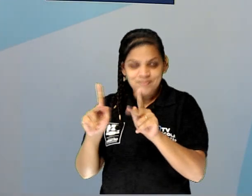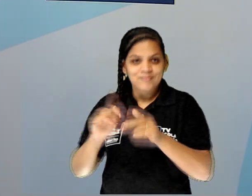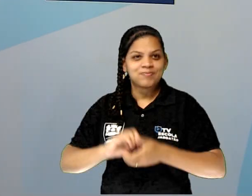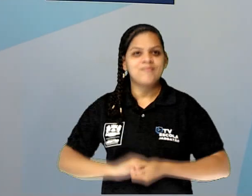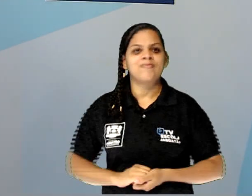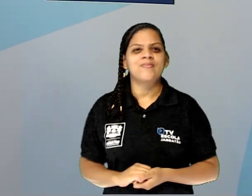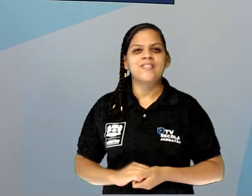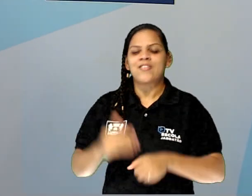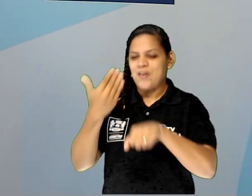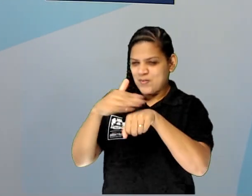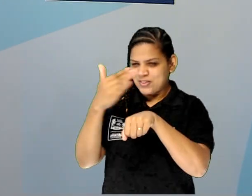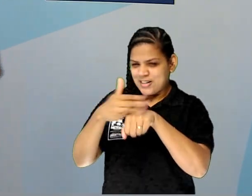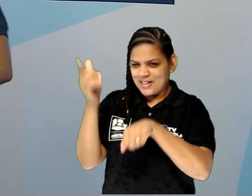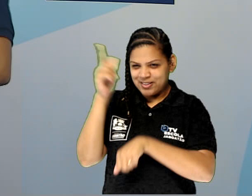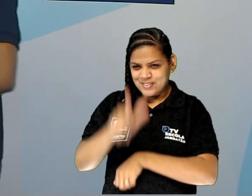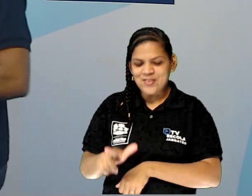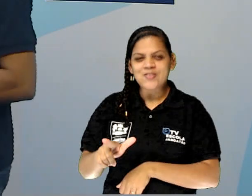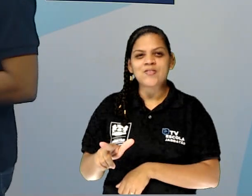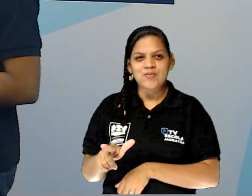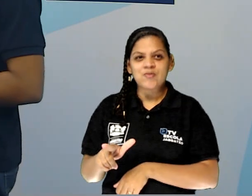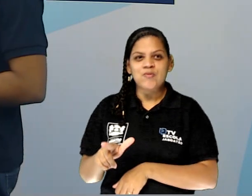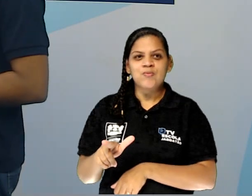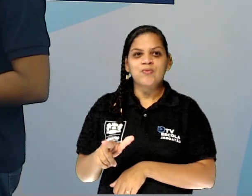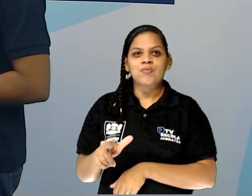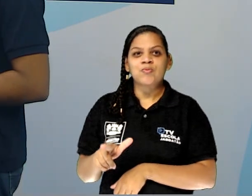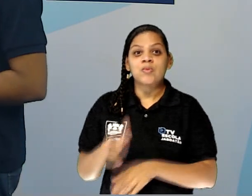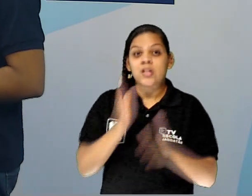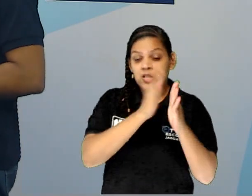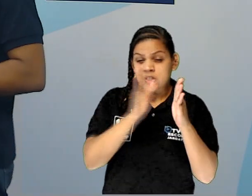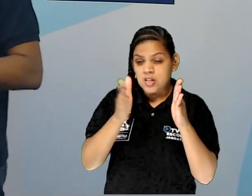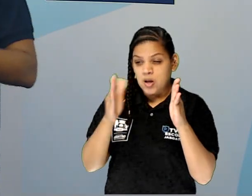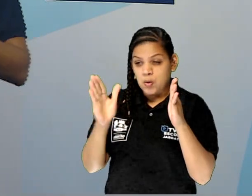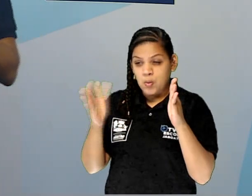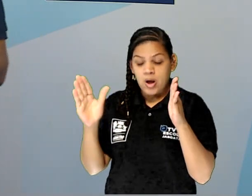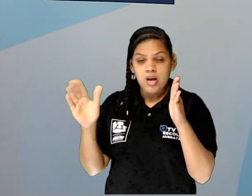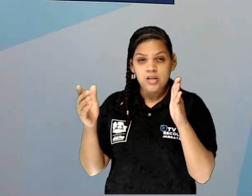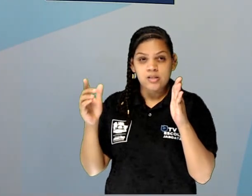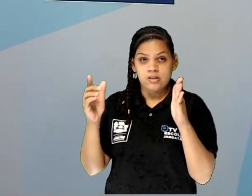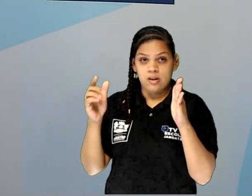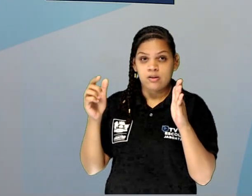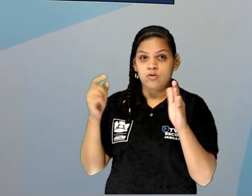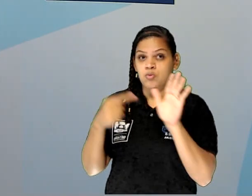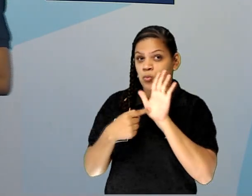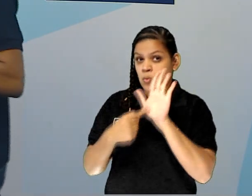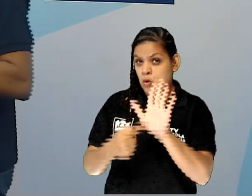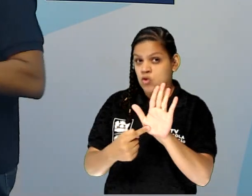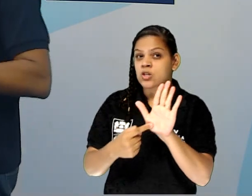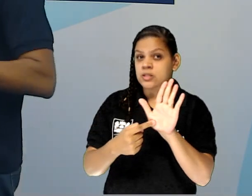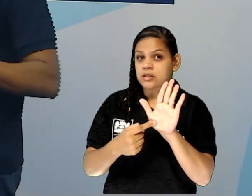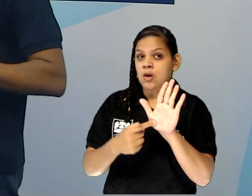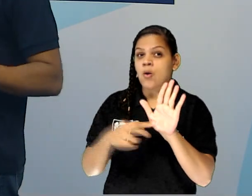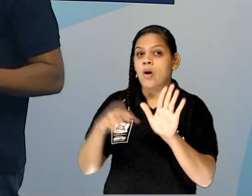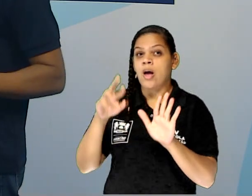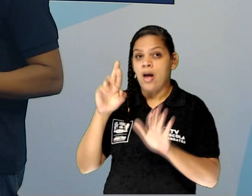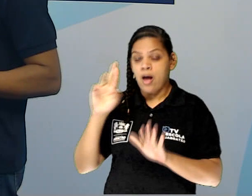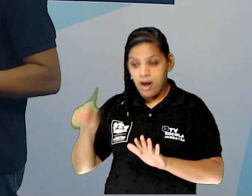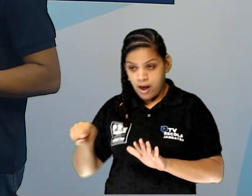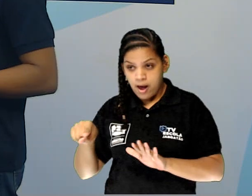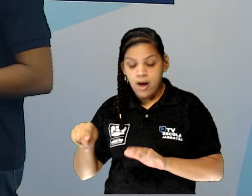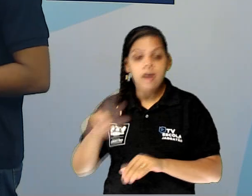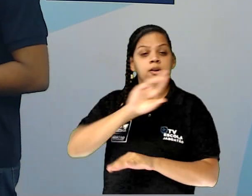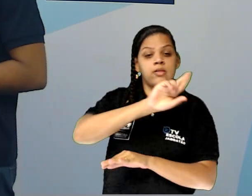vamos treinar mais ainda agora. Algumas dessas sequências abaixo são recursivas e outras não